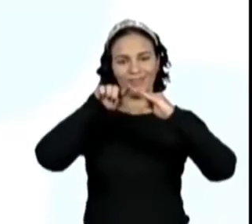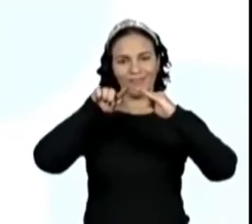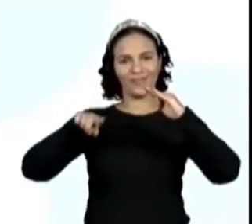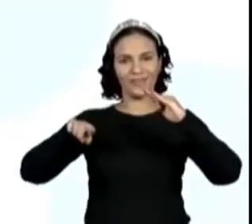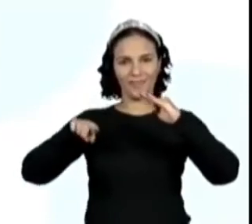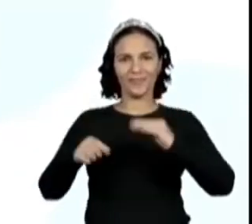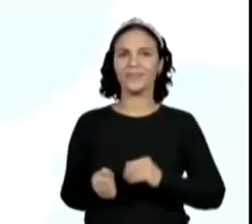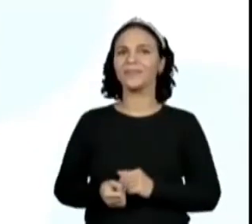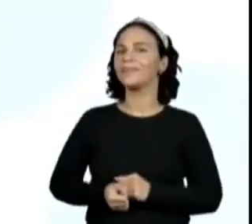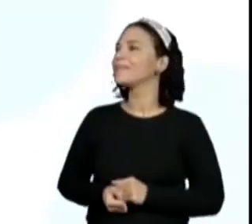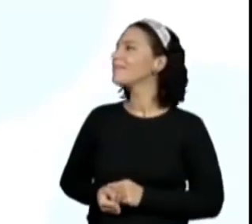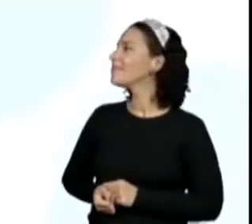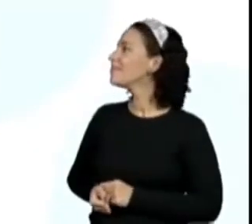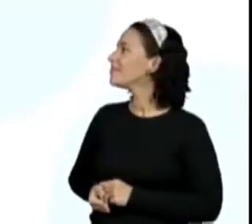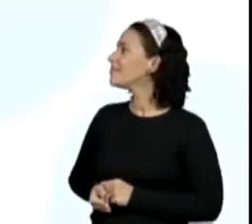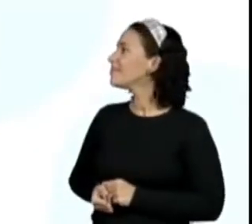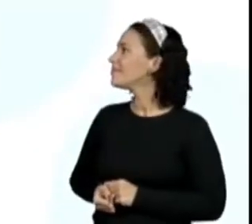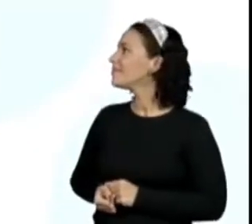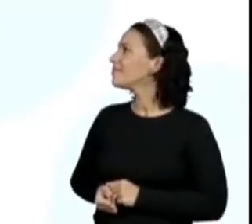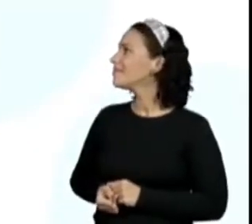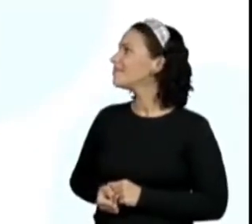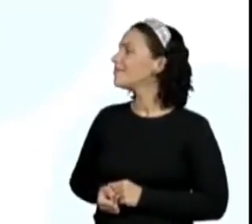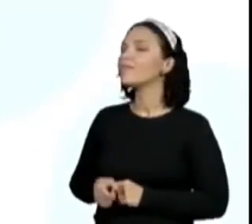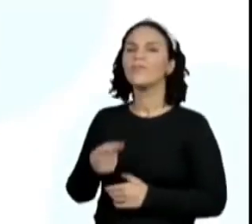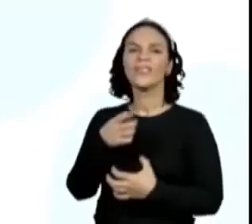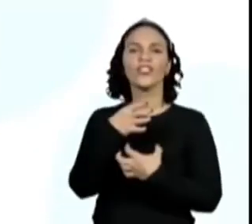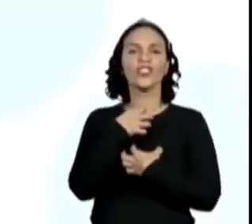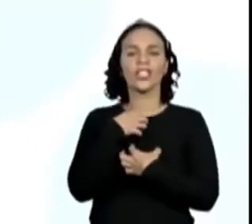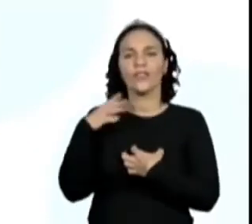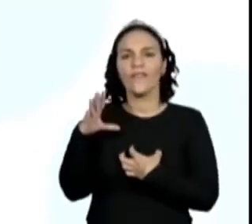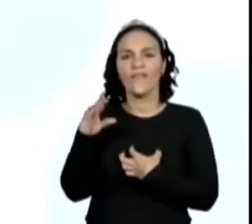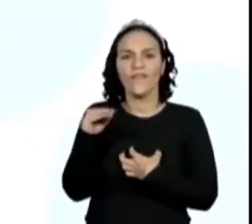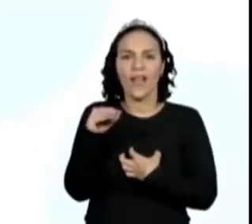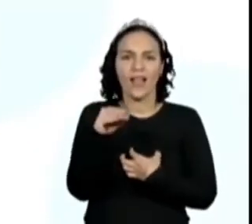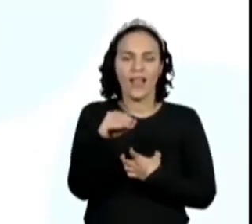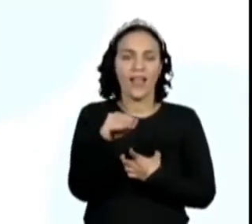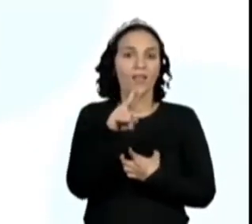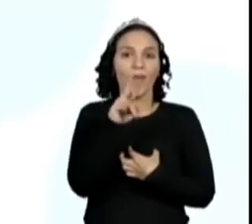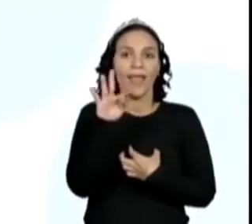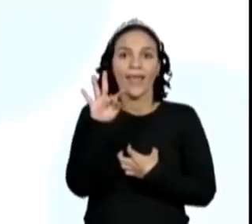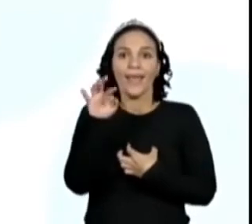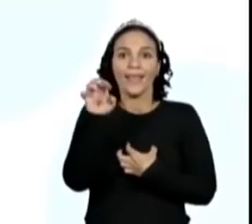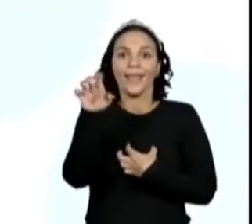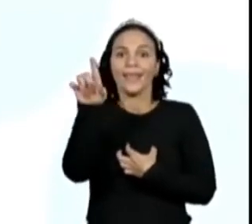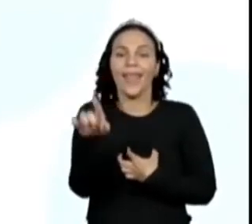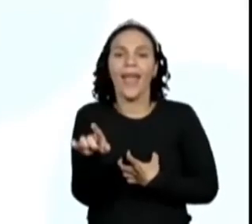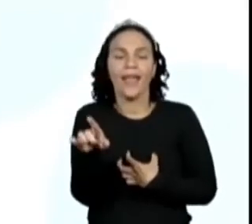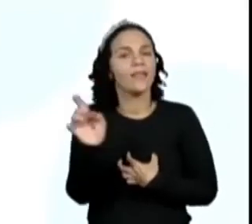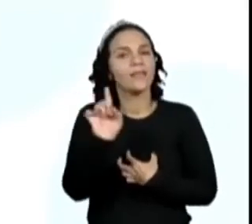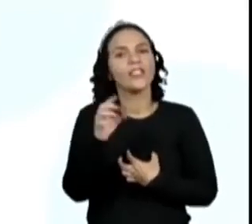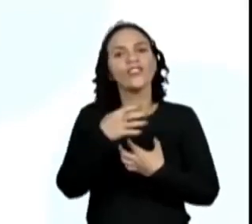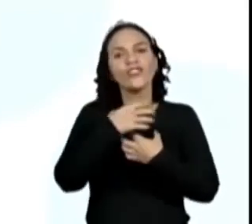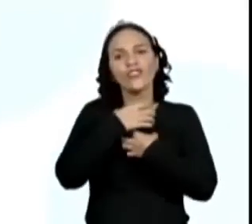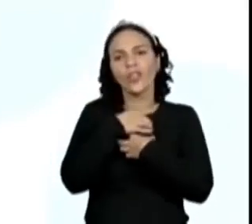palavrinha Uniduni T. É mais fechadinho esse som, não é T e nem T. T mesmo, bem